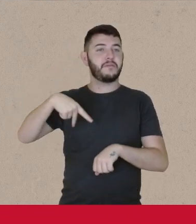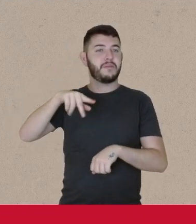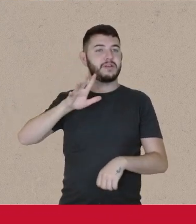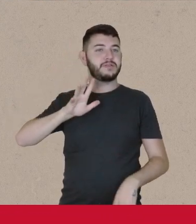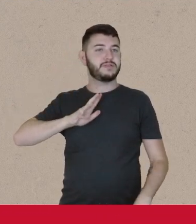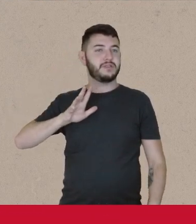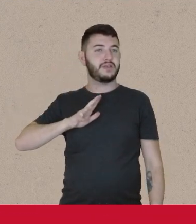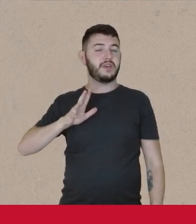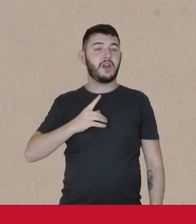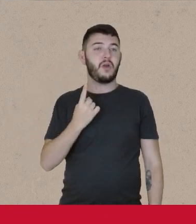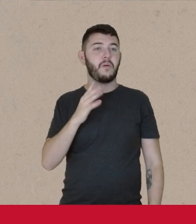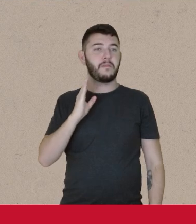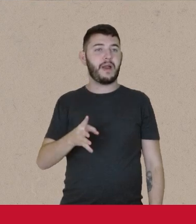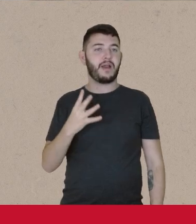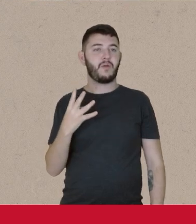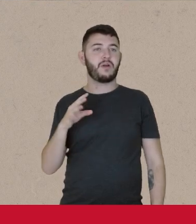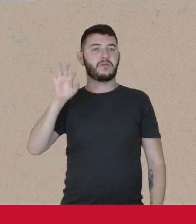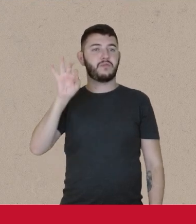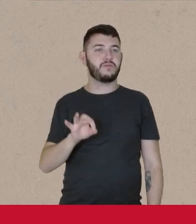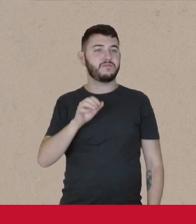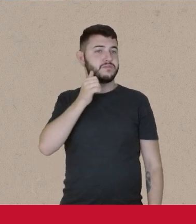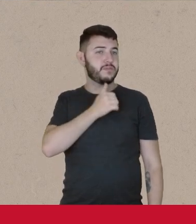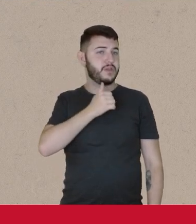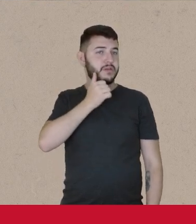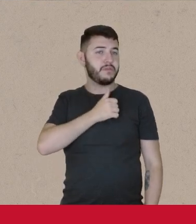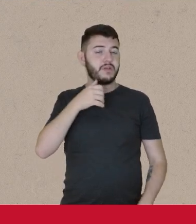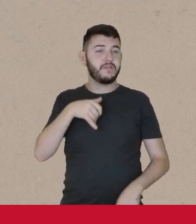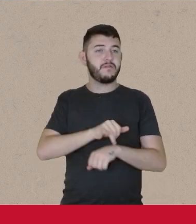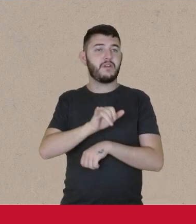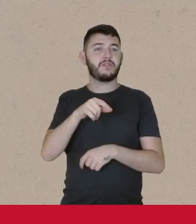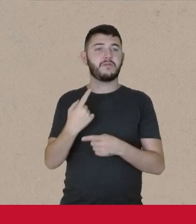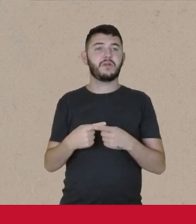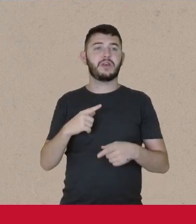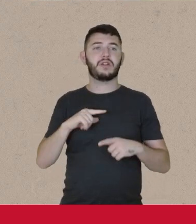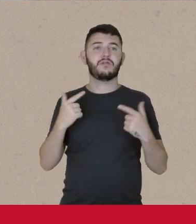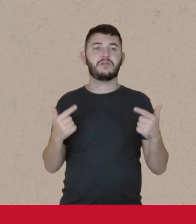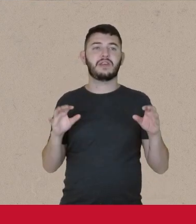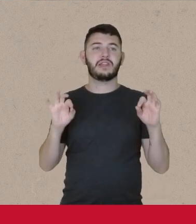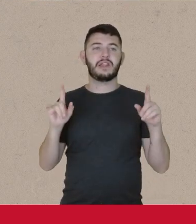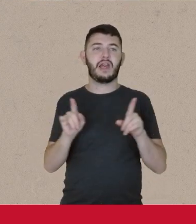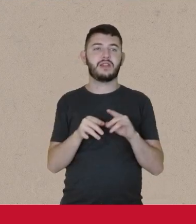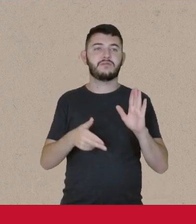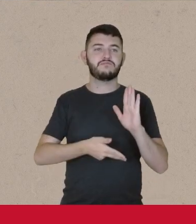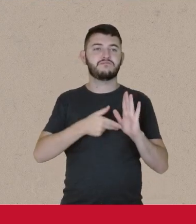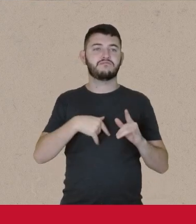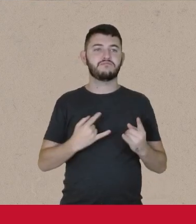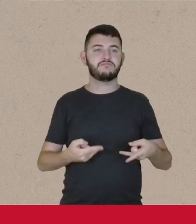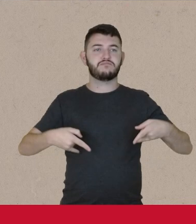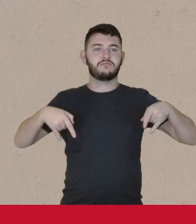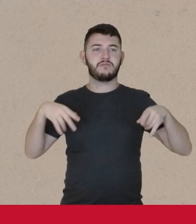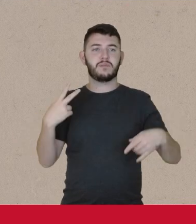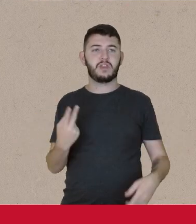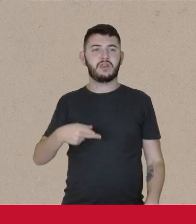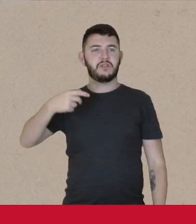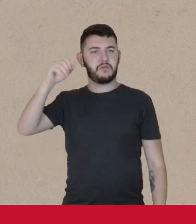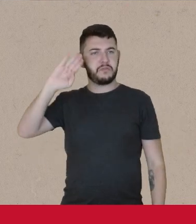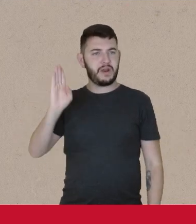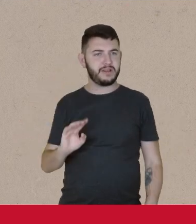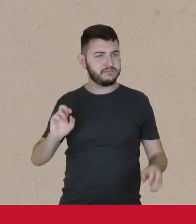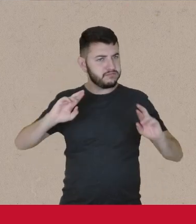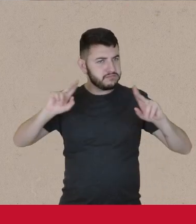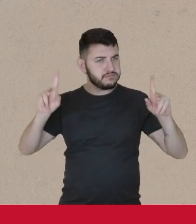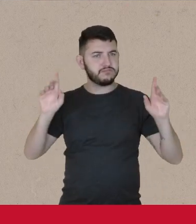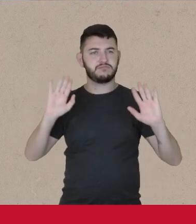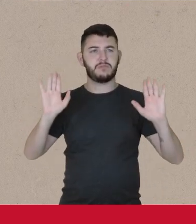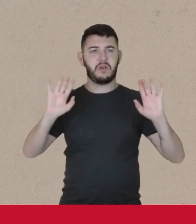por conta de não ter acesso a produtos de higiene menstrual. E aqui no Brasil não é diferente, não somente meninas,